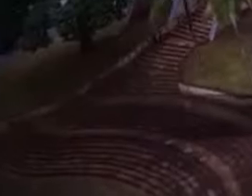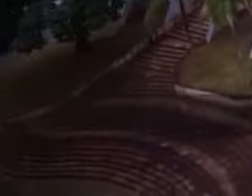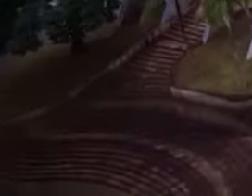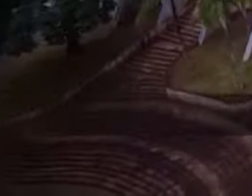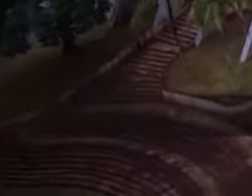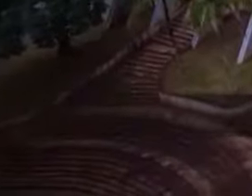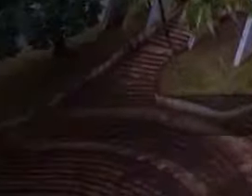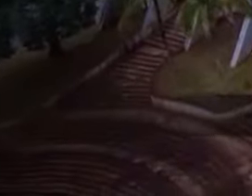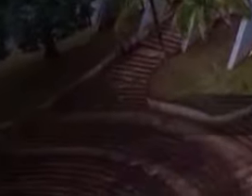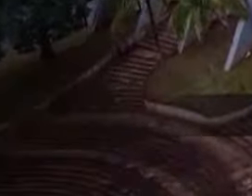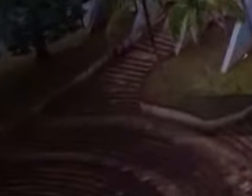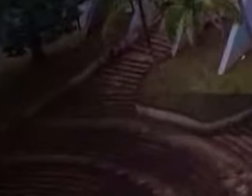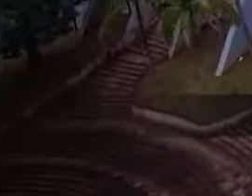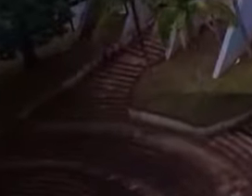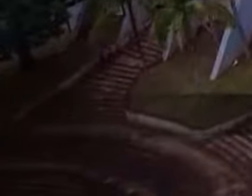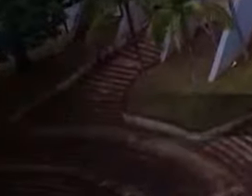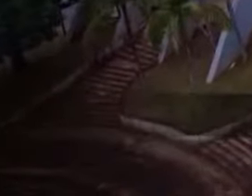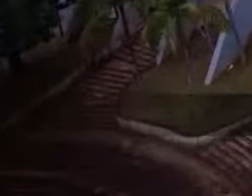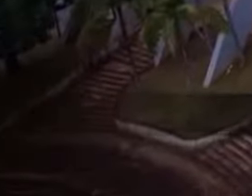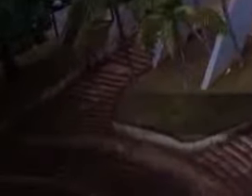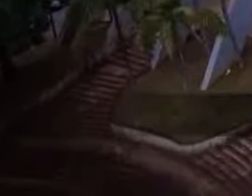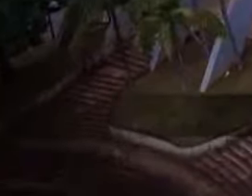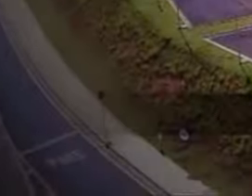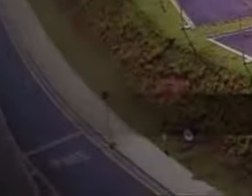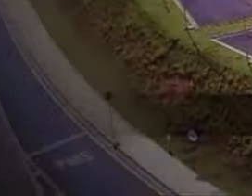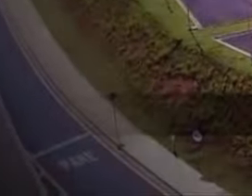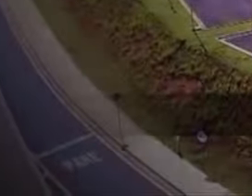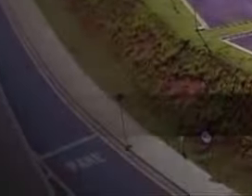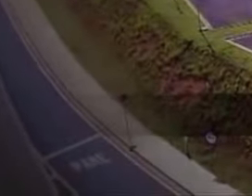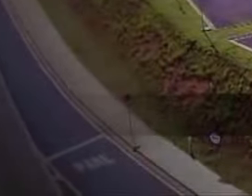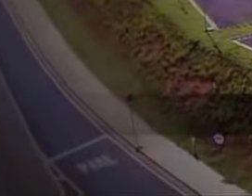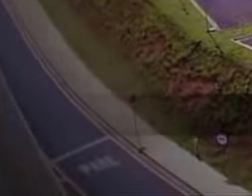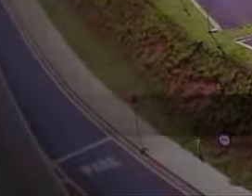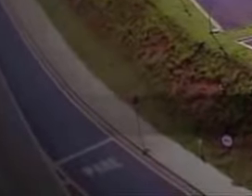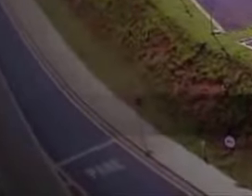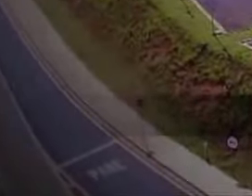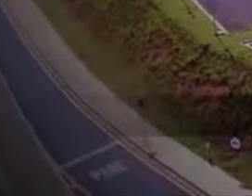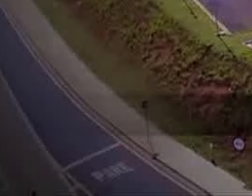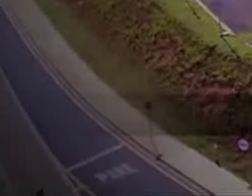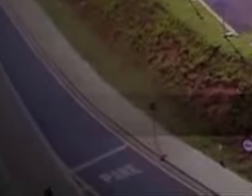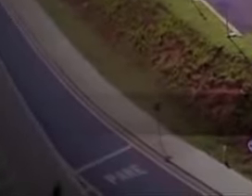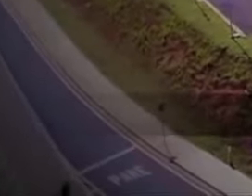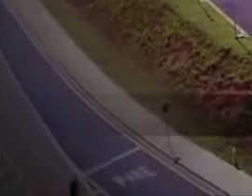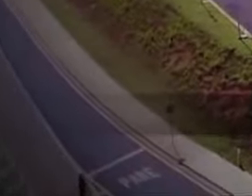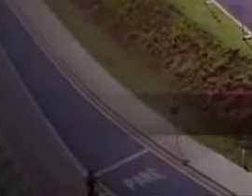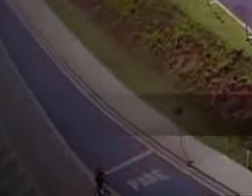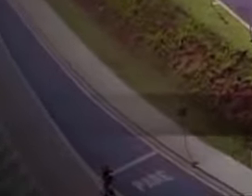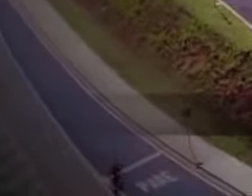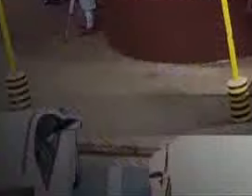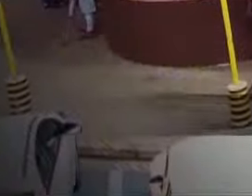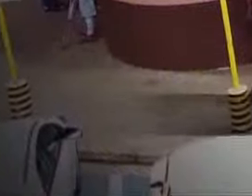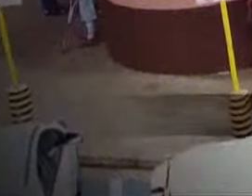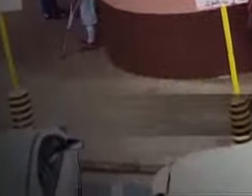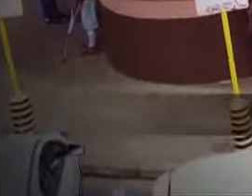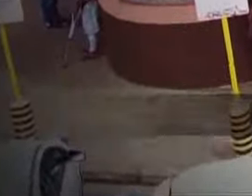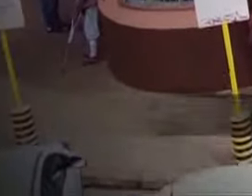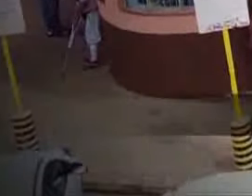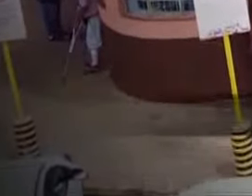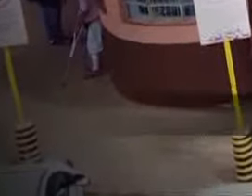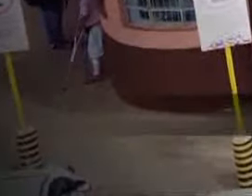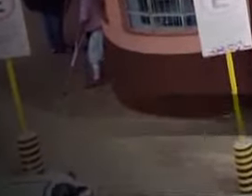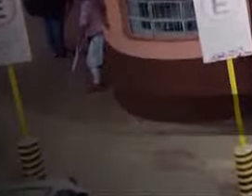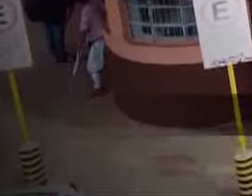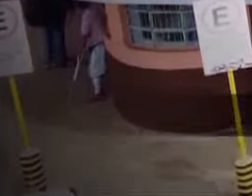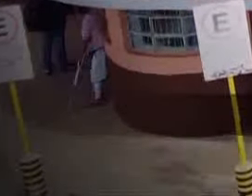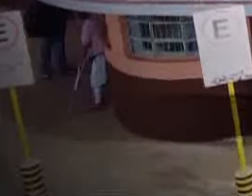mar idolatras AL Brasil um sonho intenso um raio vivido de amor